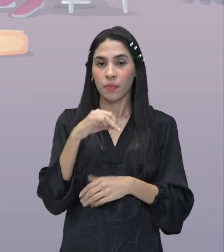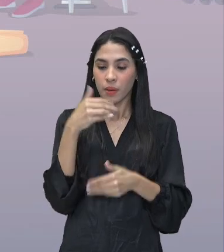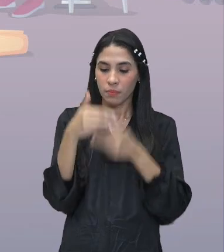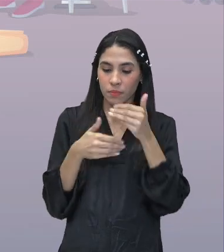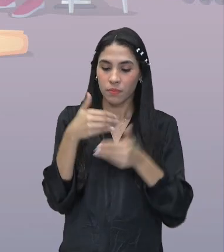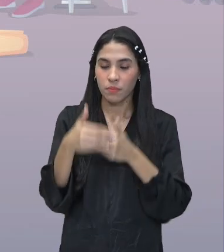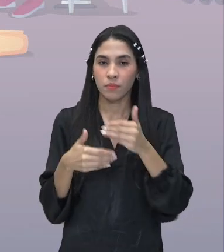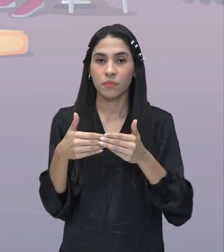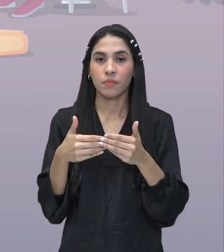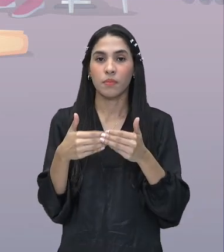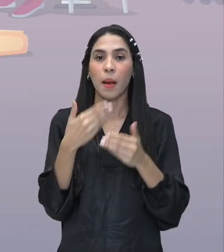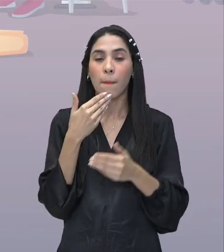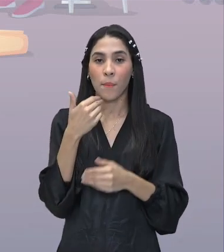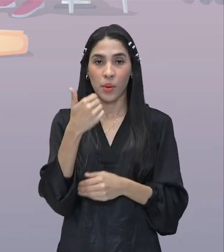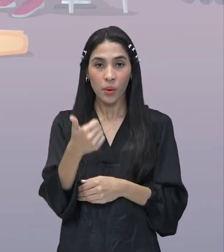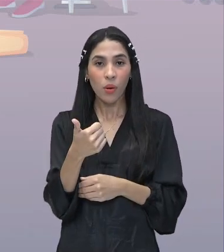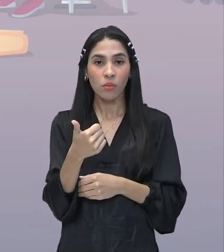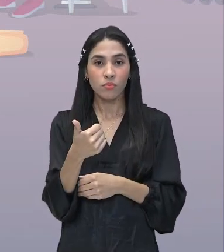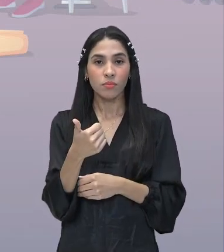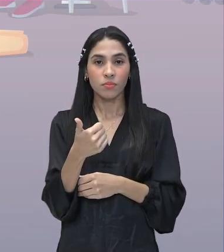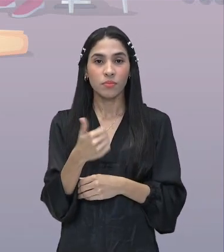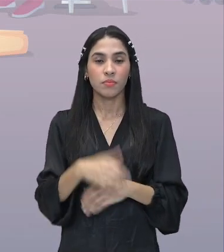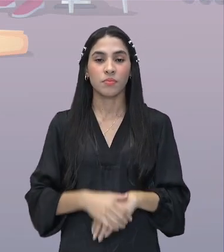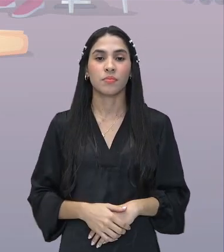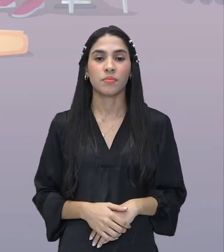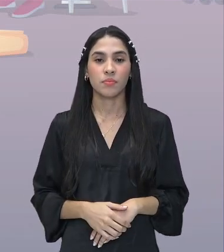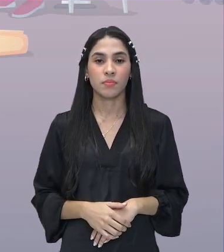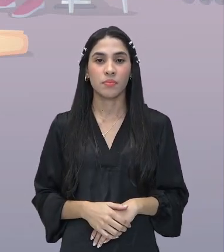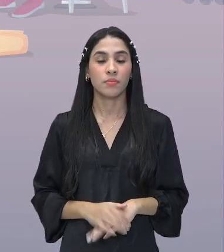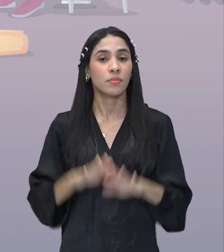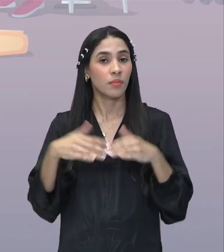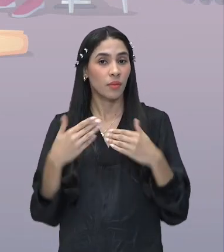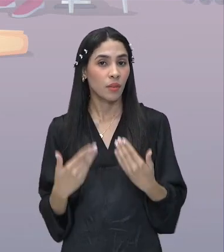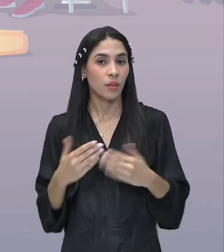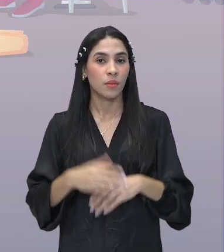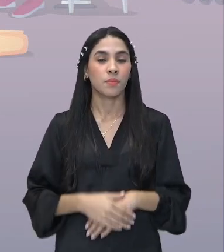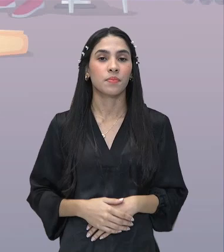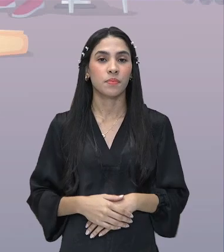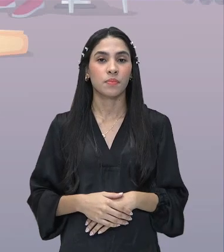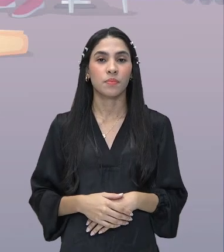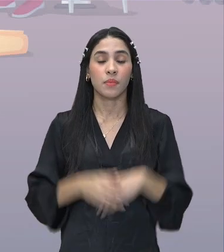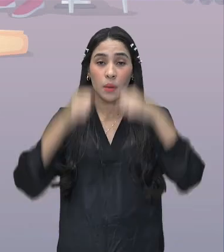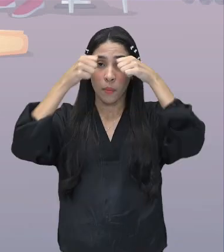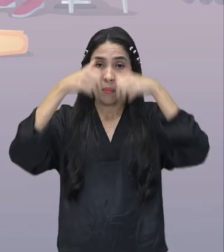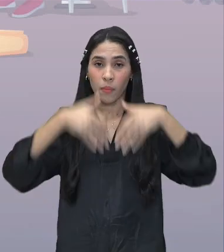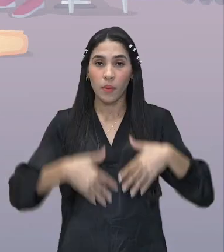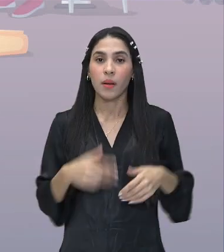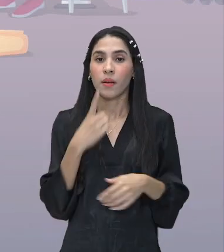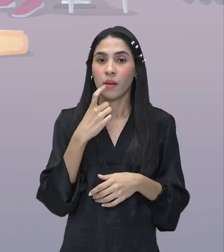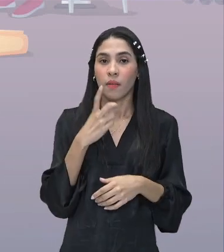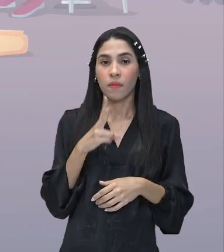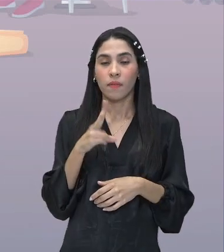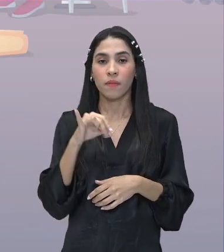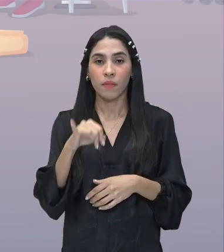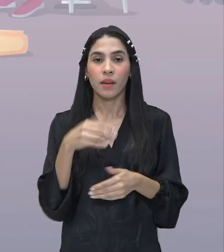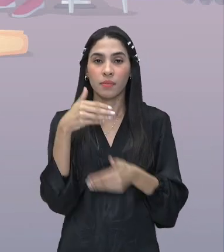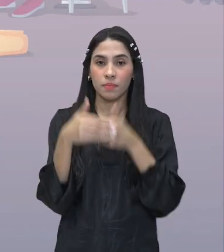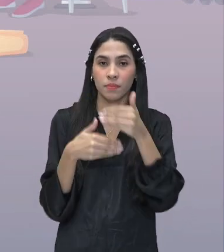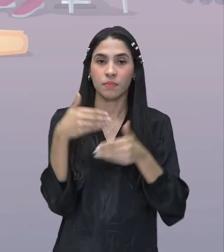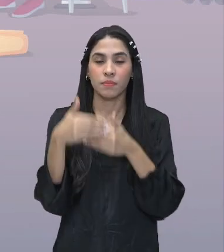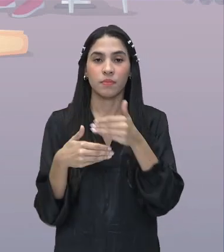mais otimizada, de uma maneira mais positiva, né? Então, essa circulação sanguínea que vai acontecer ali